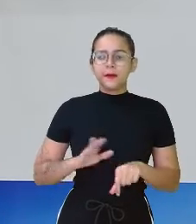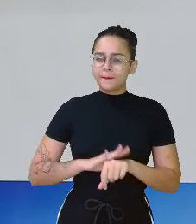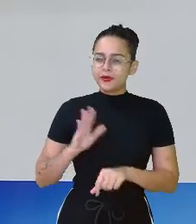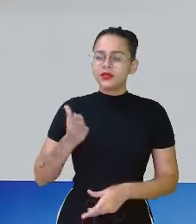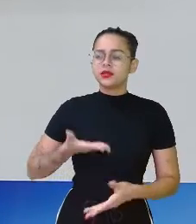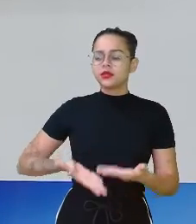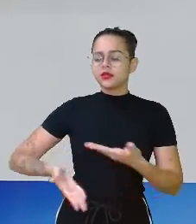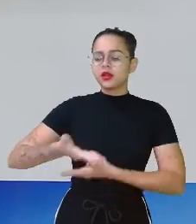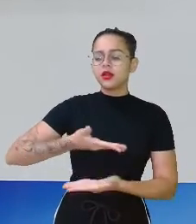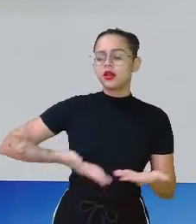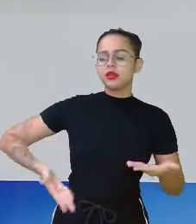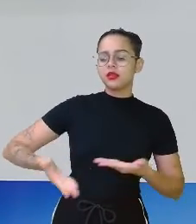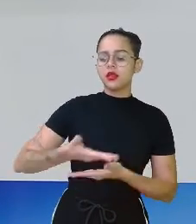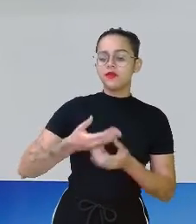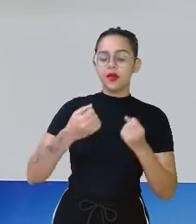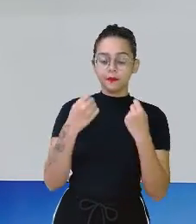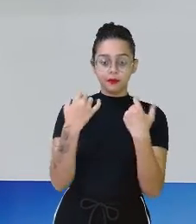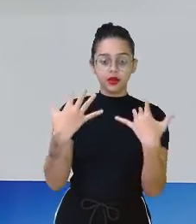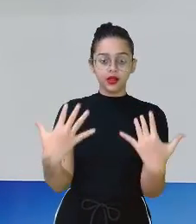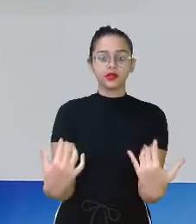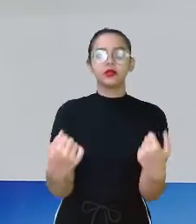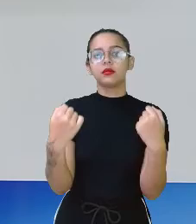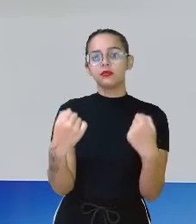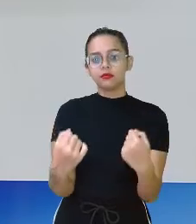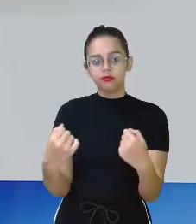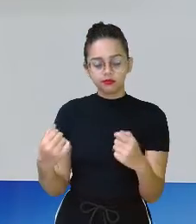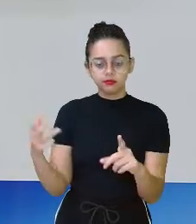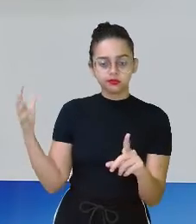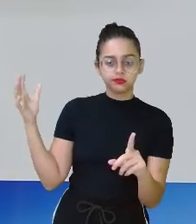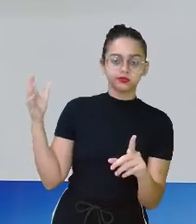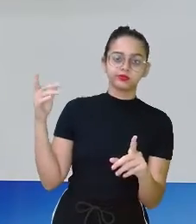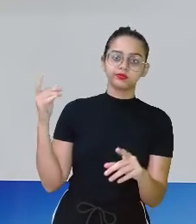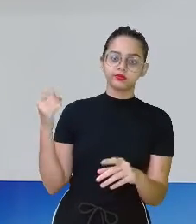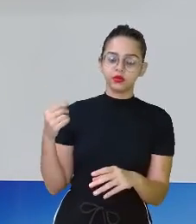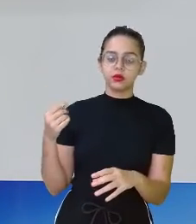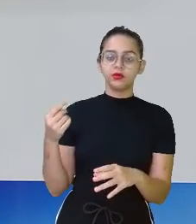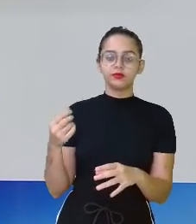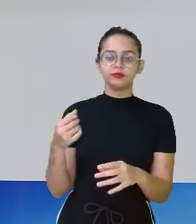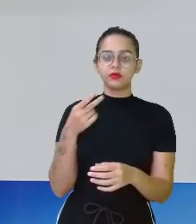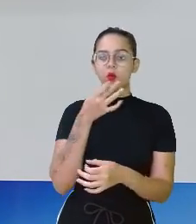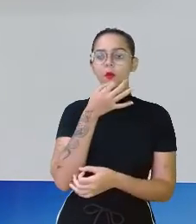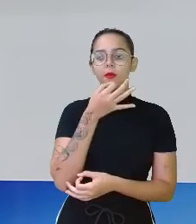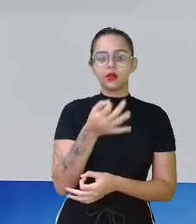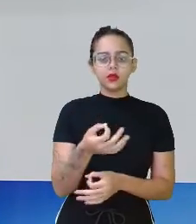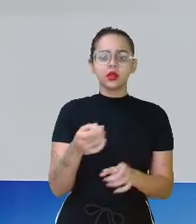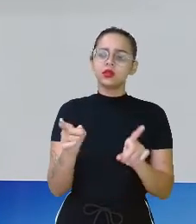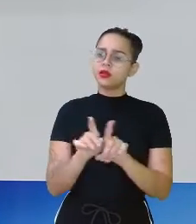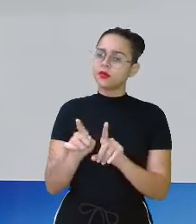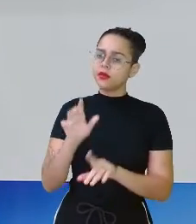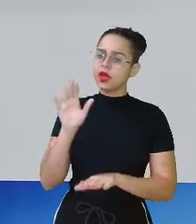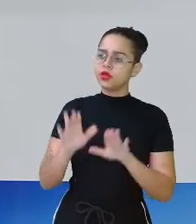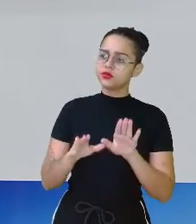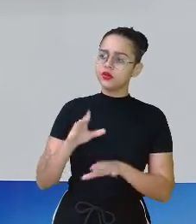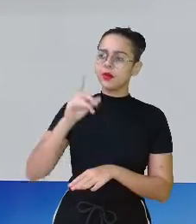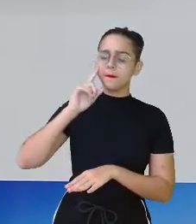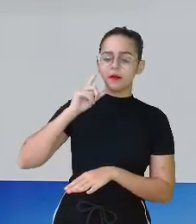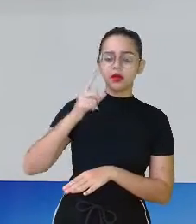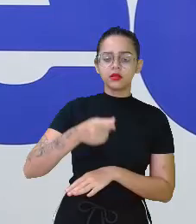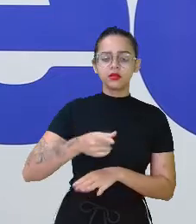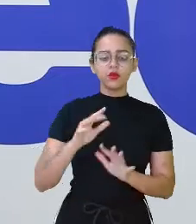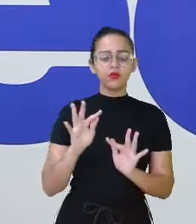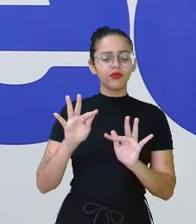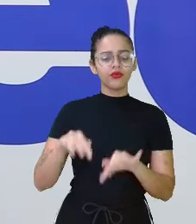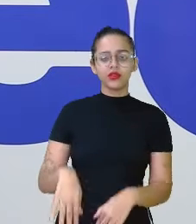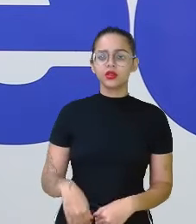interativas, né, onde a plateia pode intervir, e às vezes até, né, determinar, né? Determinar o